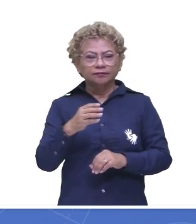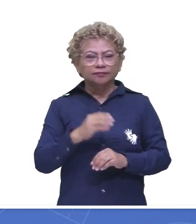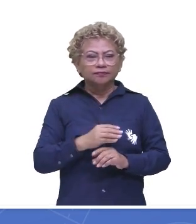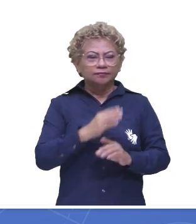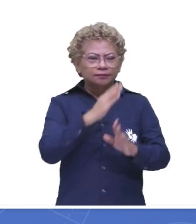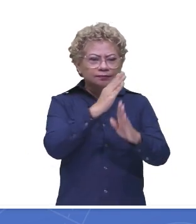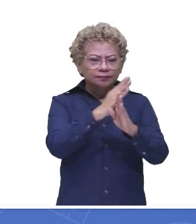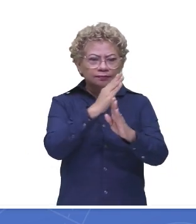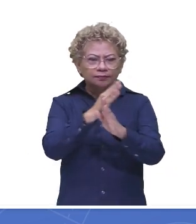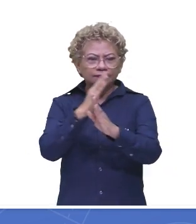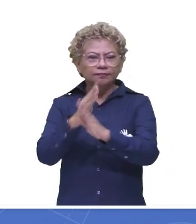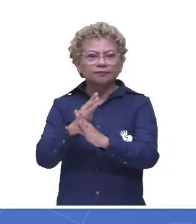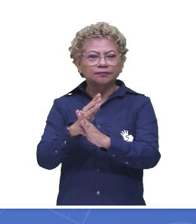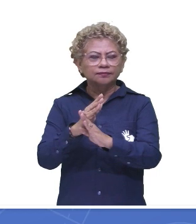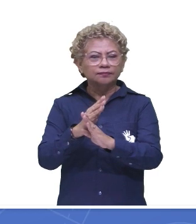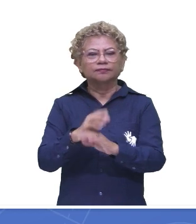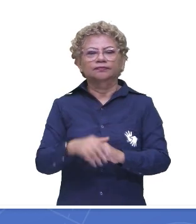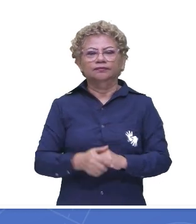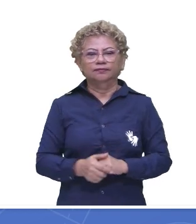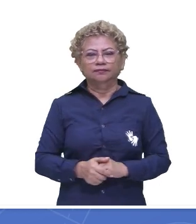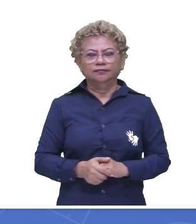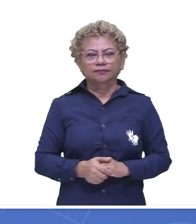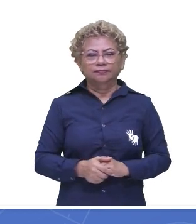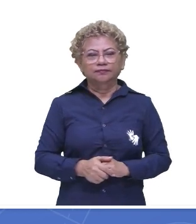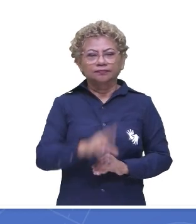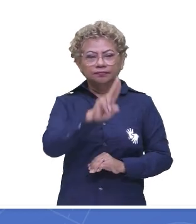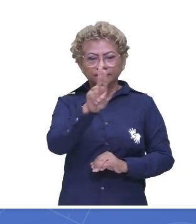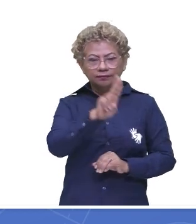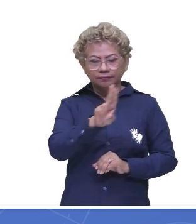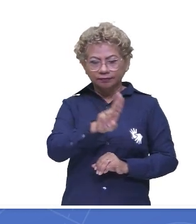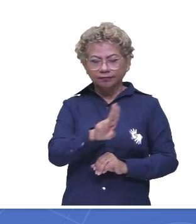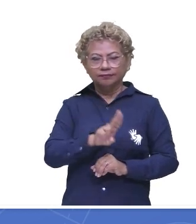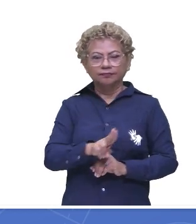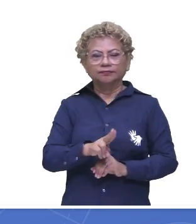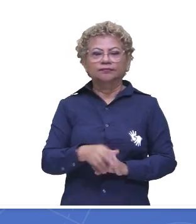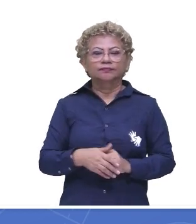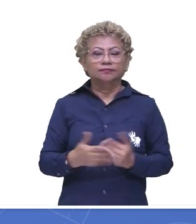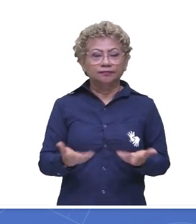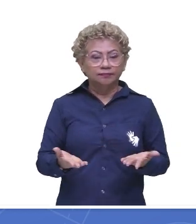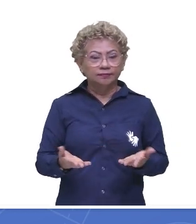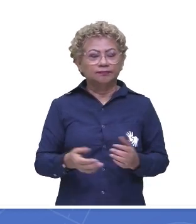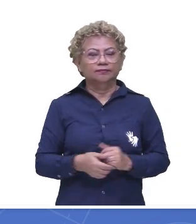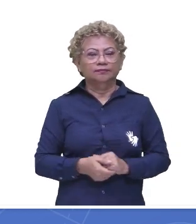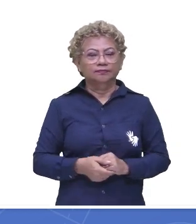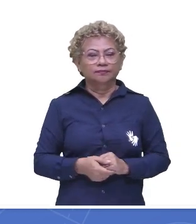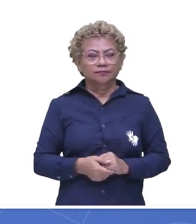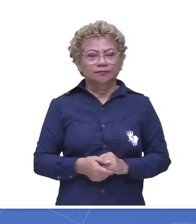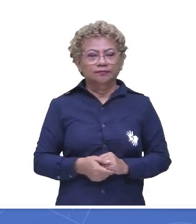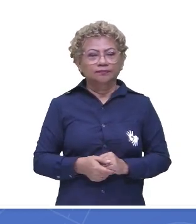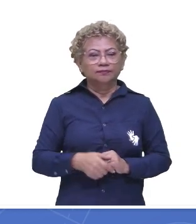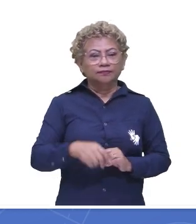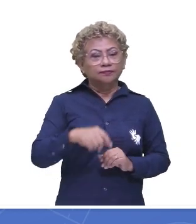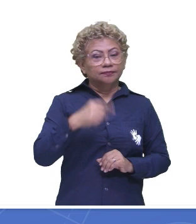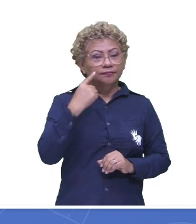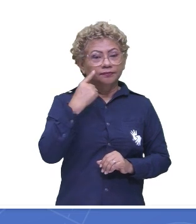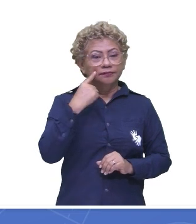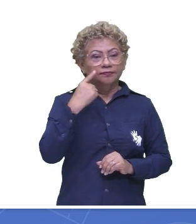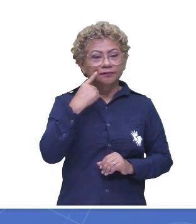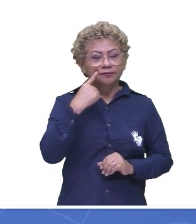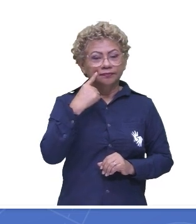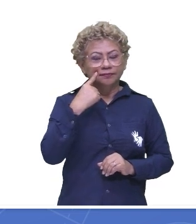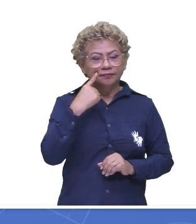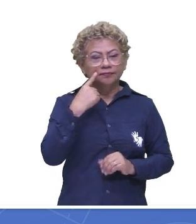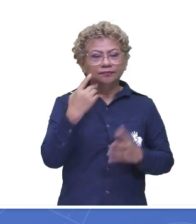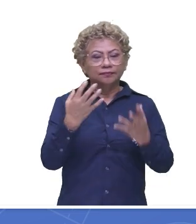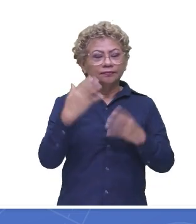bromo, pentano, ouro e etanol. Olha só, ponto de fusão. Essa daqui é a temperatura de fusão desse sólido. Ele